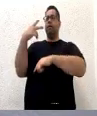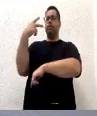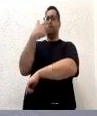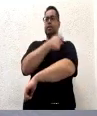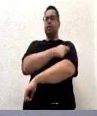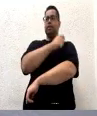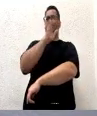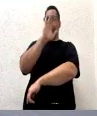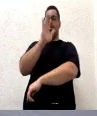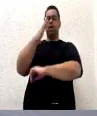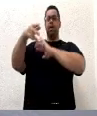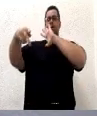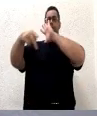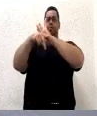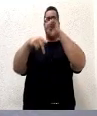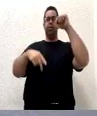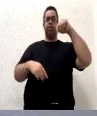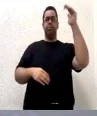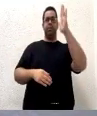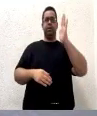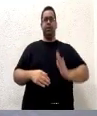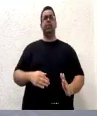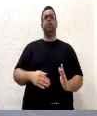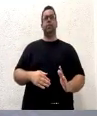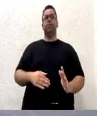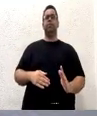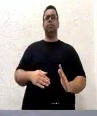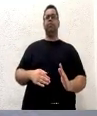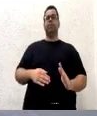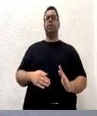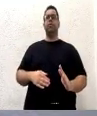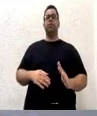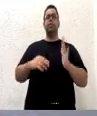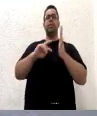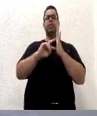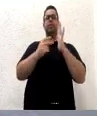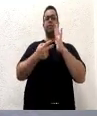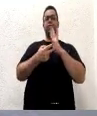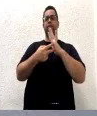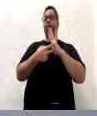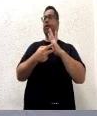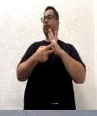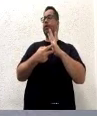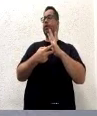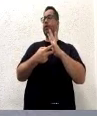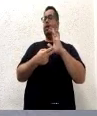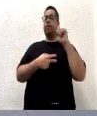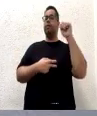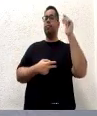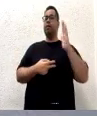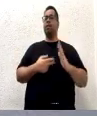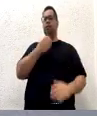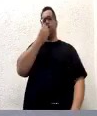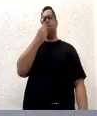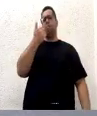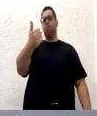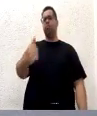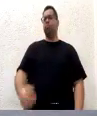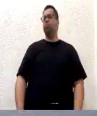é nossa. Então, está na nossa governabilidade. Né? Então, isso vai ser muito bom. E qual foi a outra pergunta?